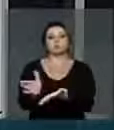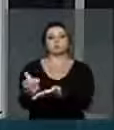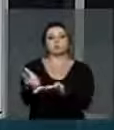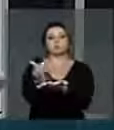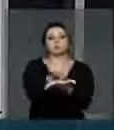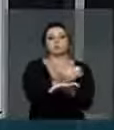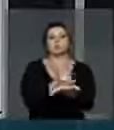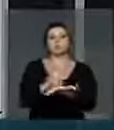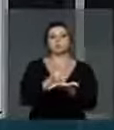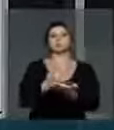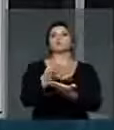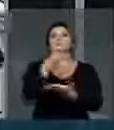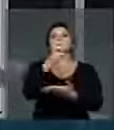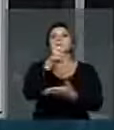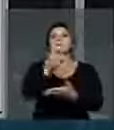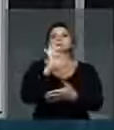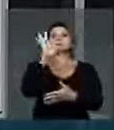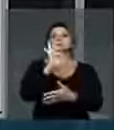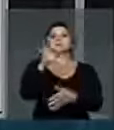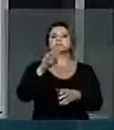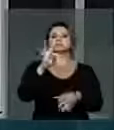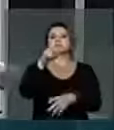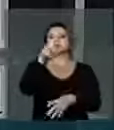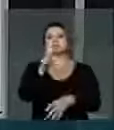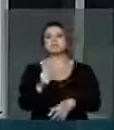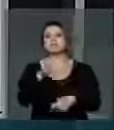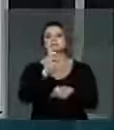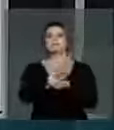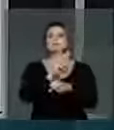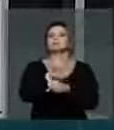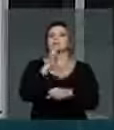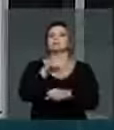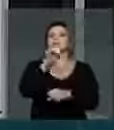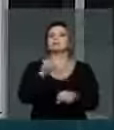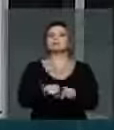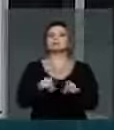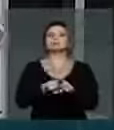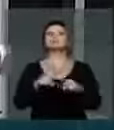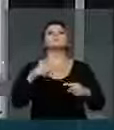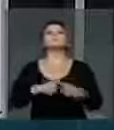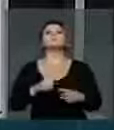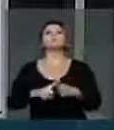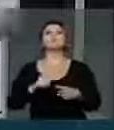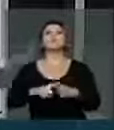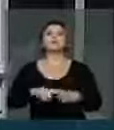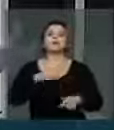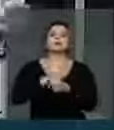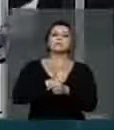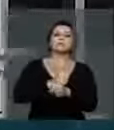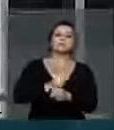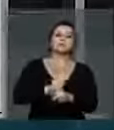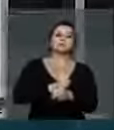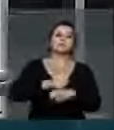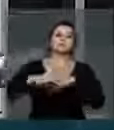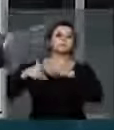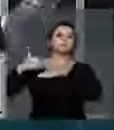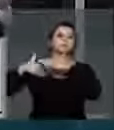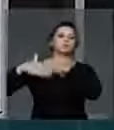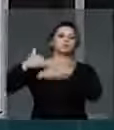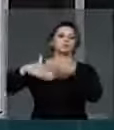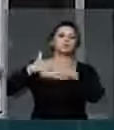55% são taxas, são contribuições, fundos setoriais. Isto porque, ao longo do tempo, a União